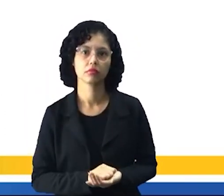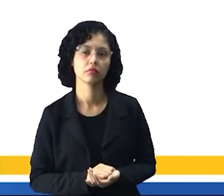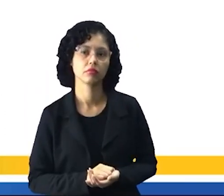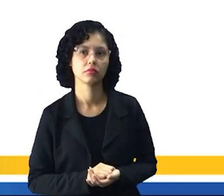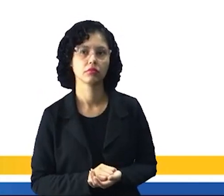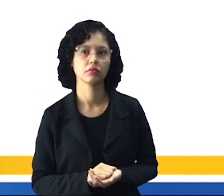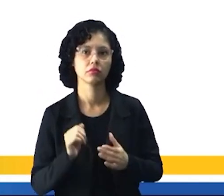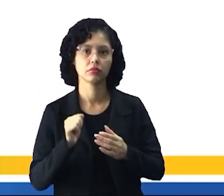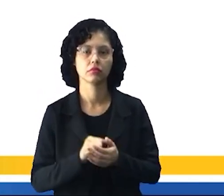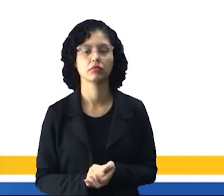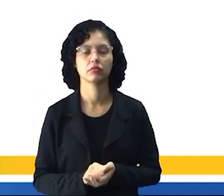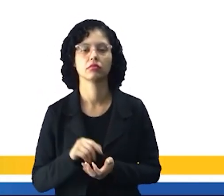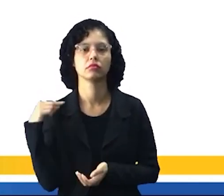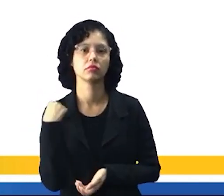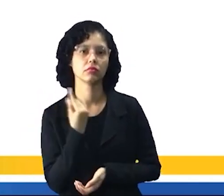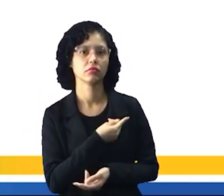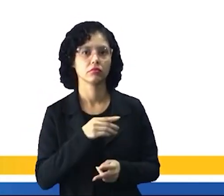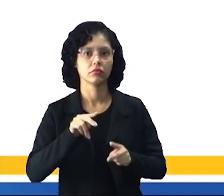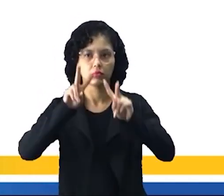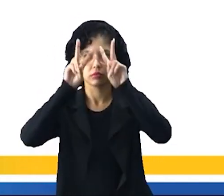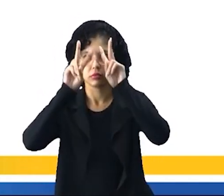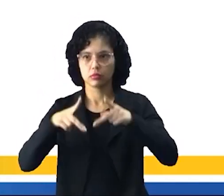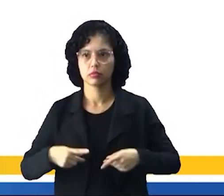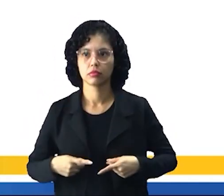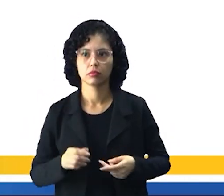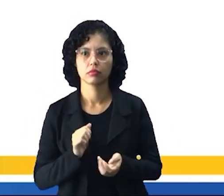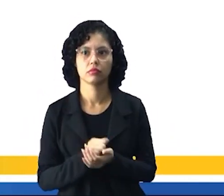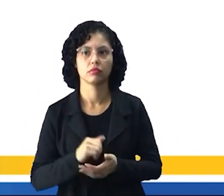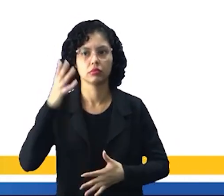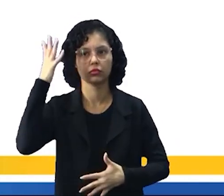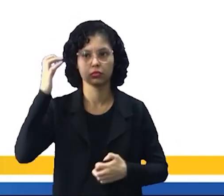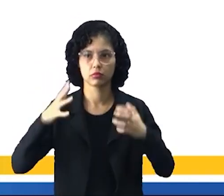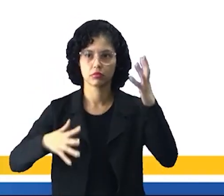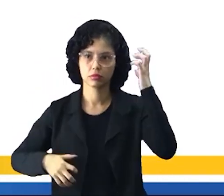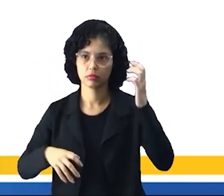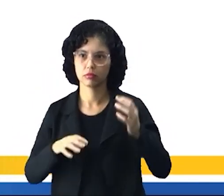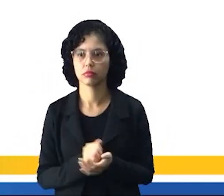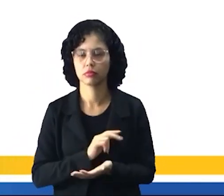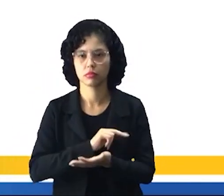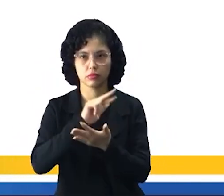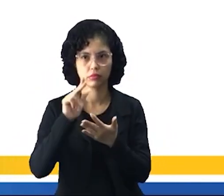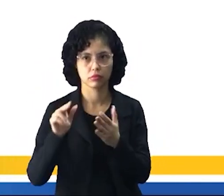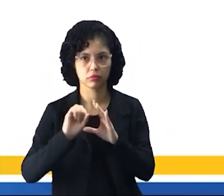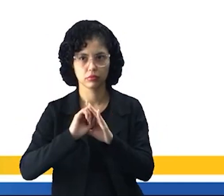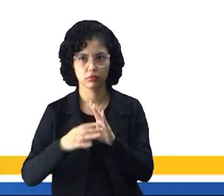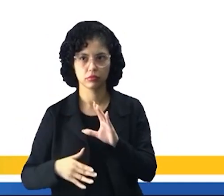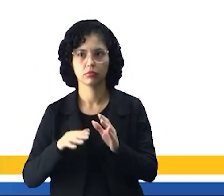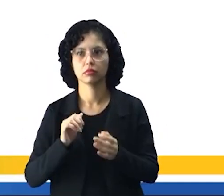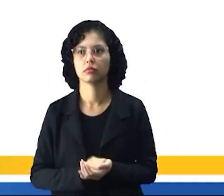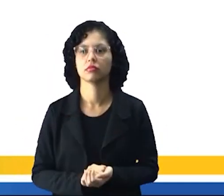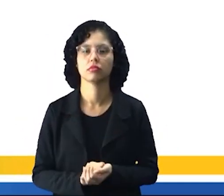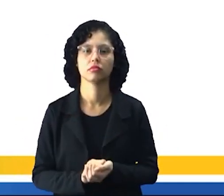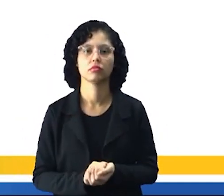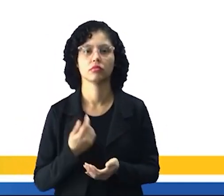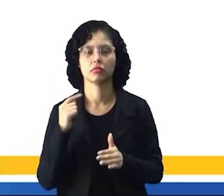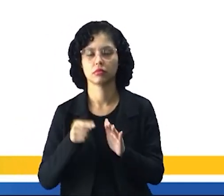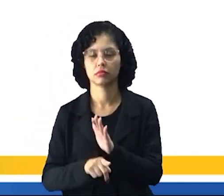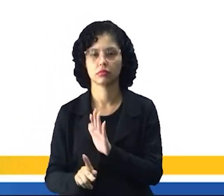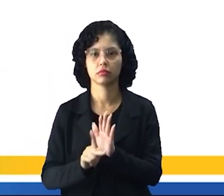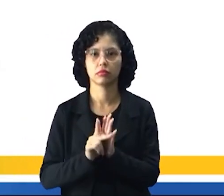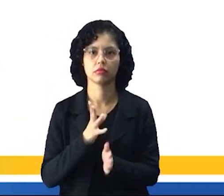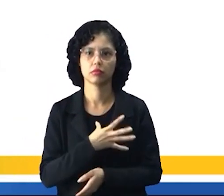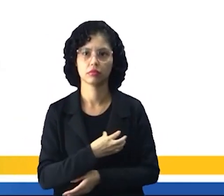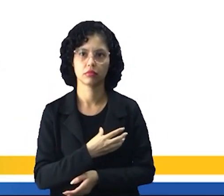termina na espécie humana, lá nos primatas, tá? Então, deixar uma característica, tem várias classes e ordens importantes dentro do grupo